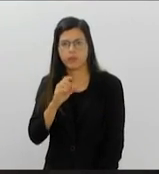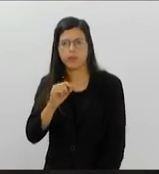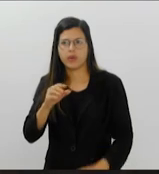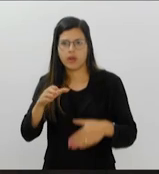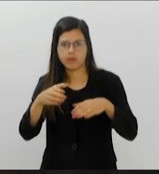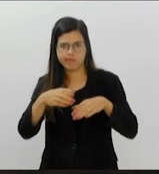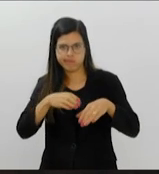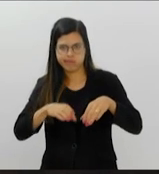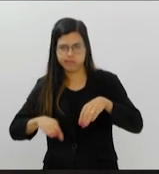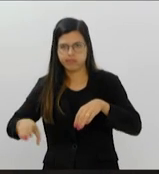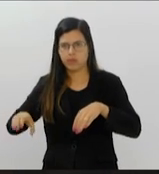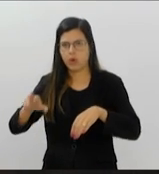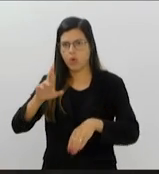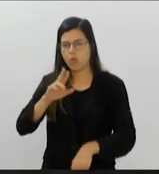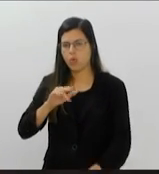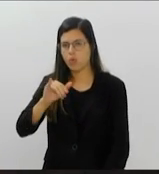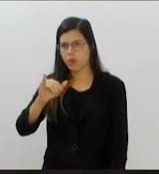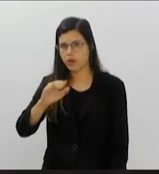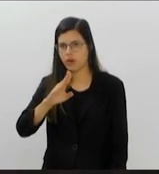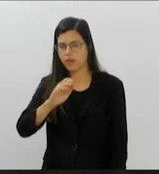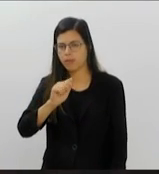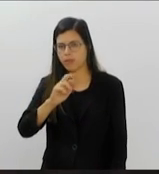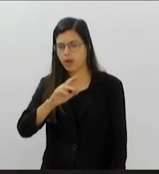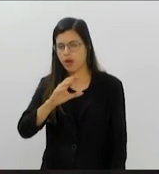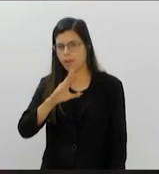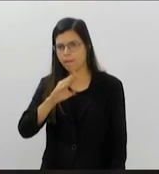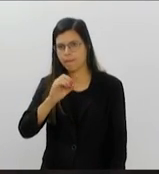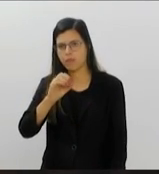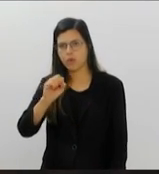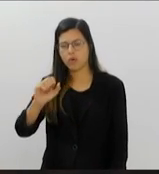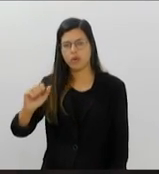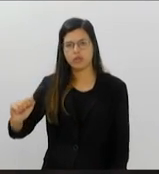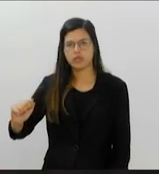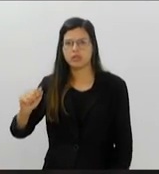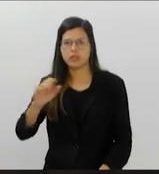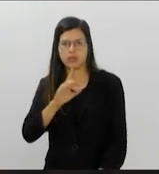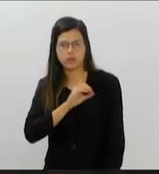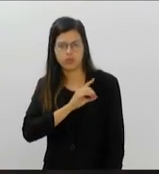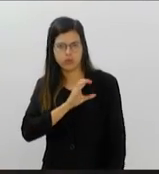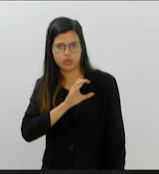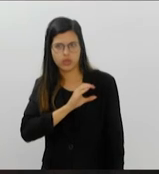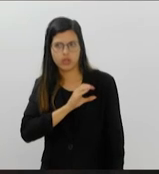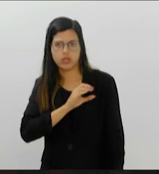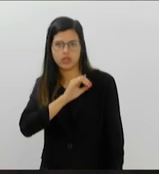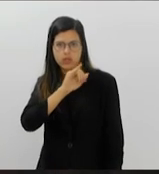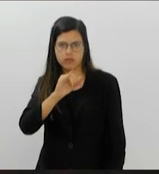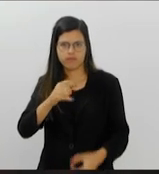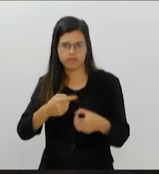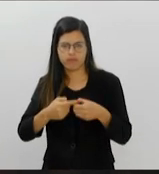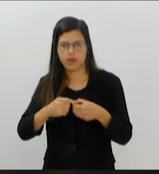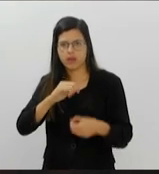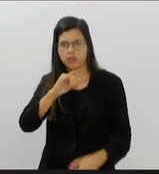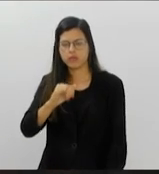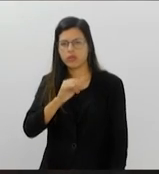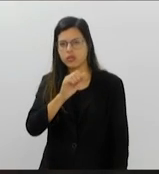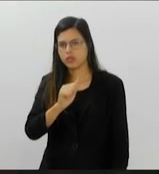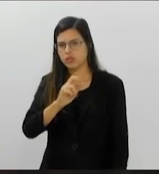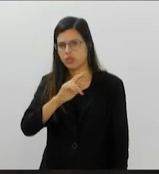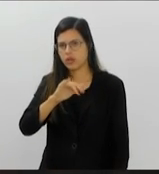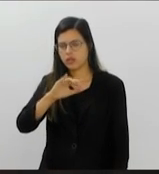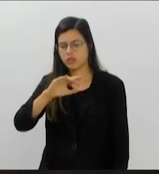canalização do canal Rui Barbosa, localizado no bairro Jardim Gramacho, primeiro distrito do município de Duque de